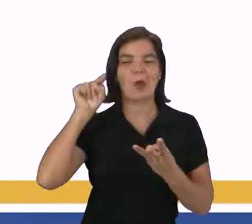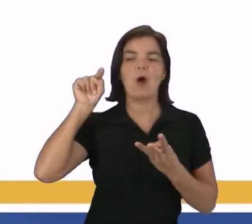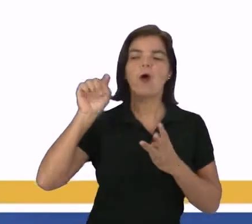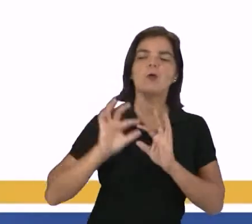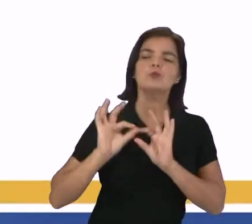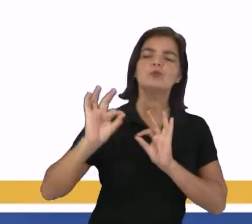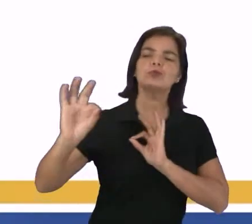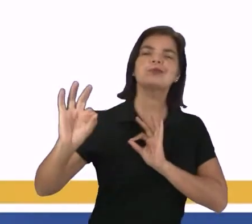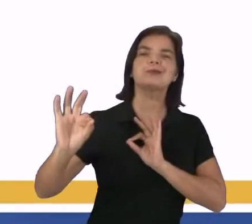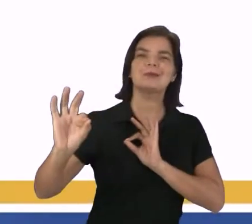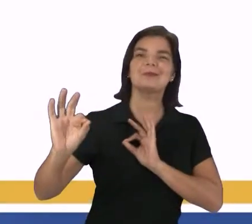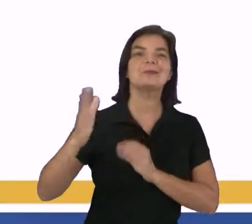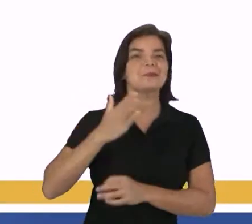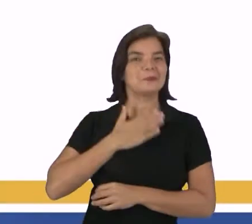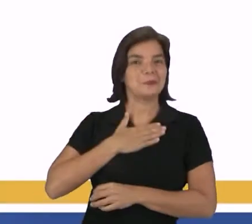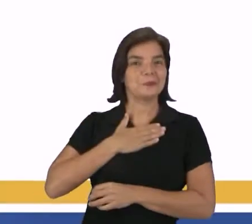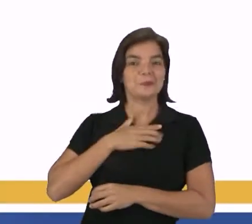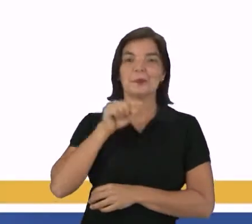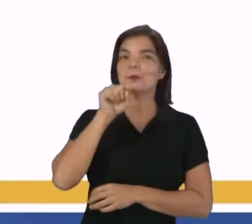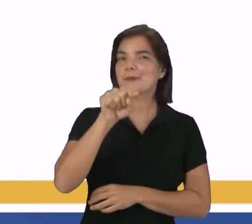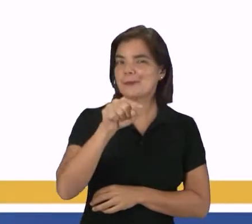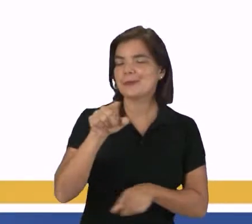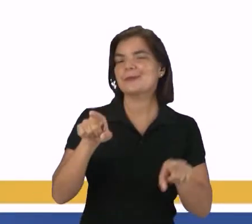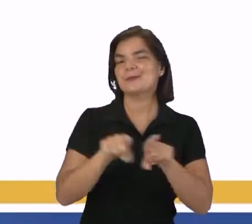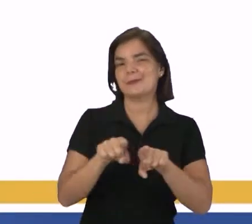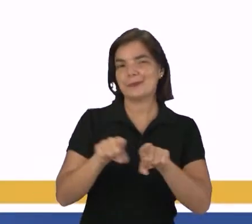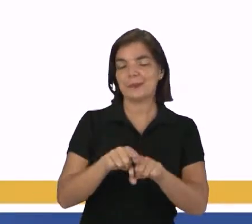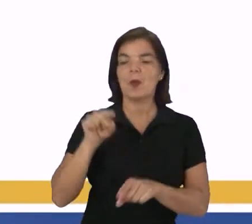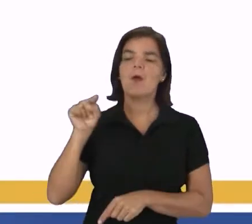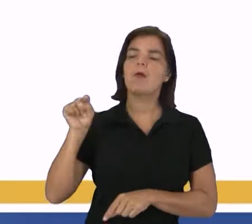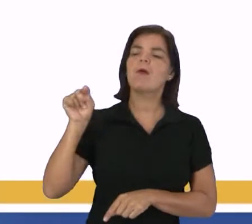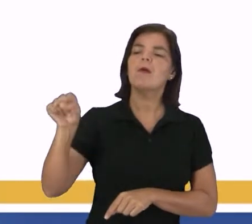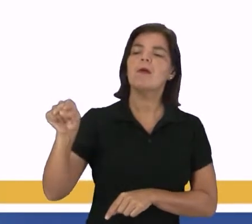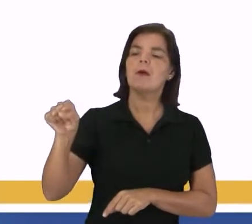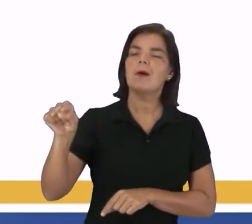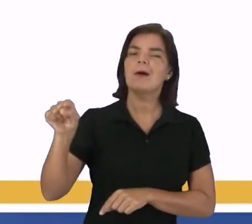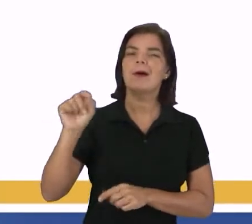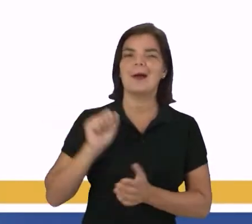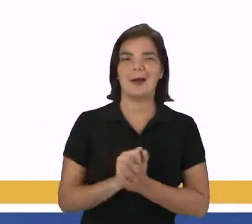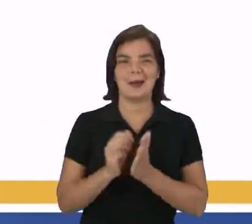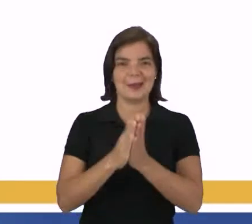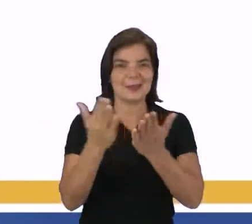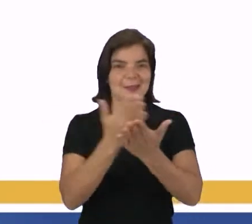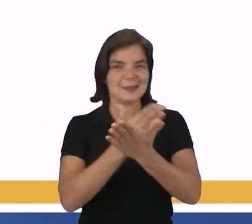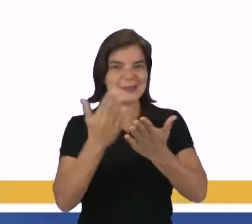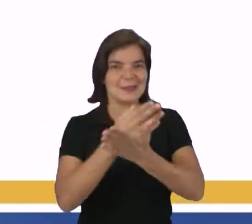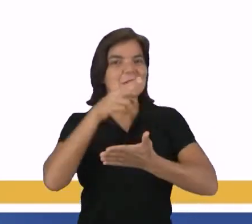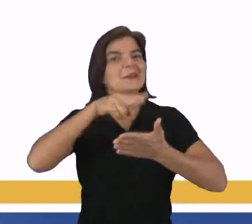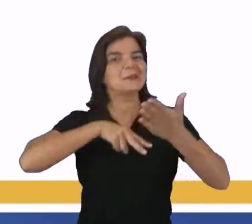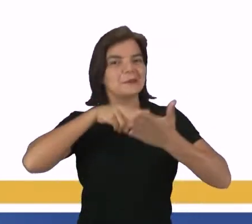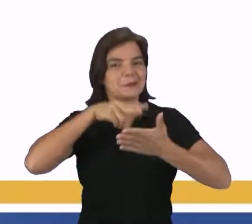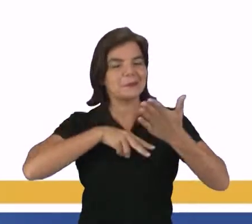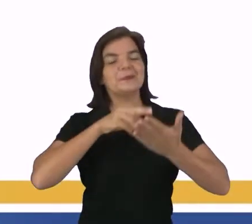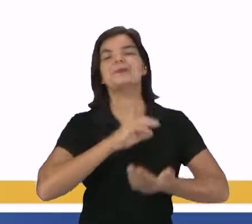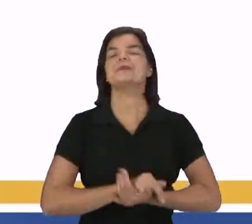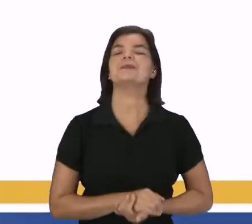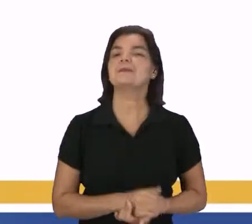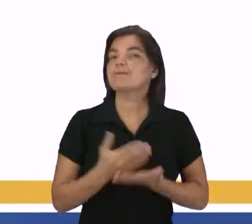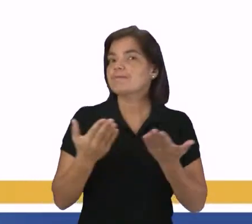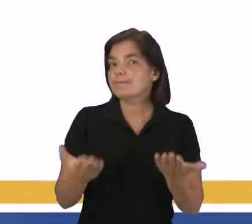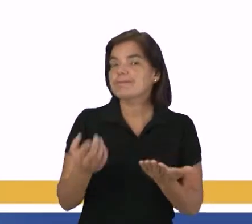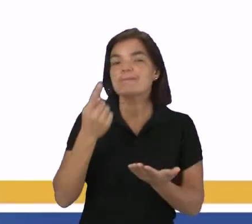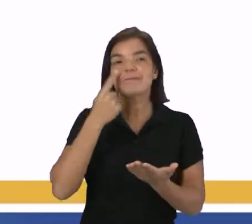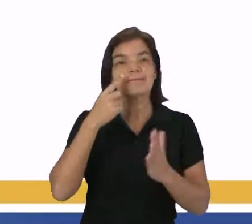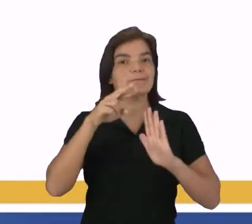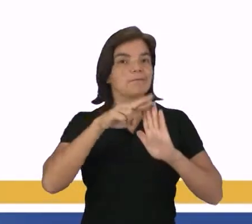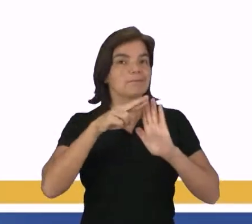está distante, tanto de mim quanto de você. Então veja o que eu digo, eu li aquele livro lá.